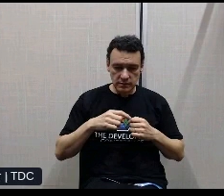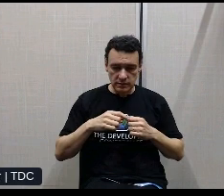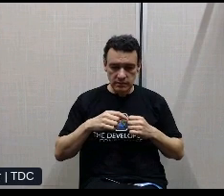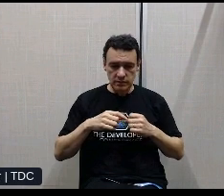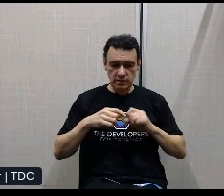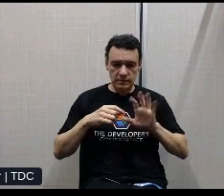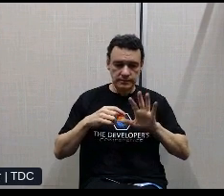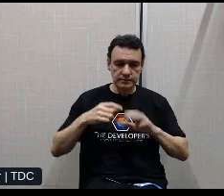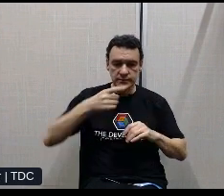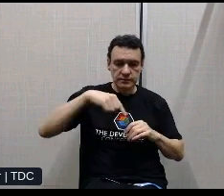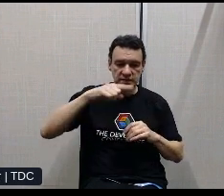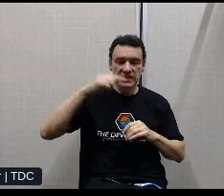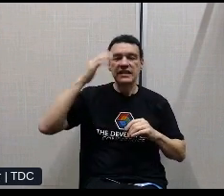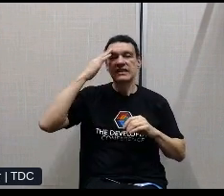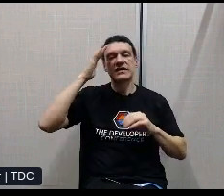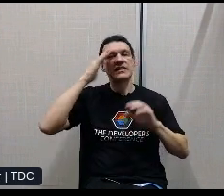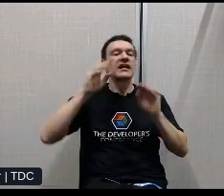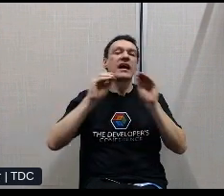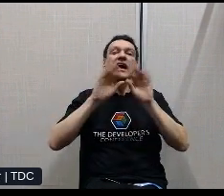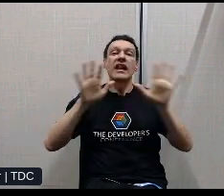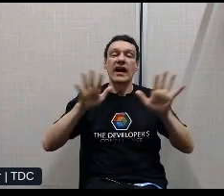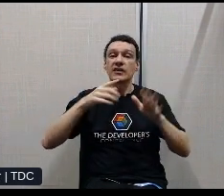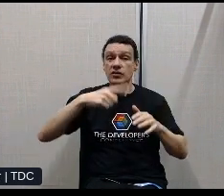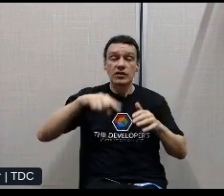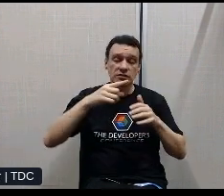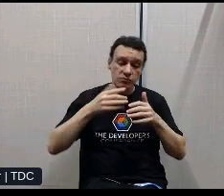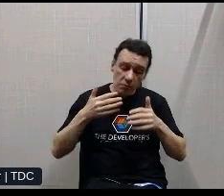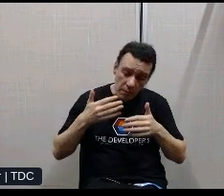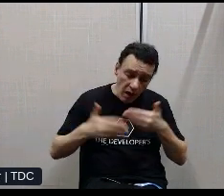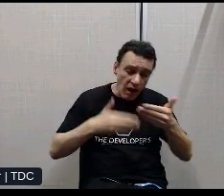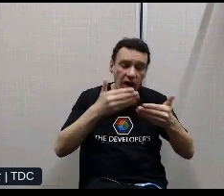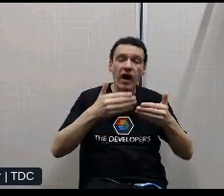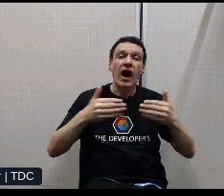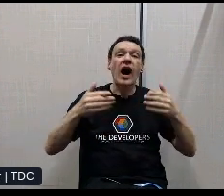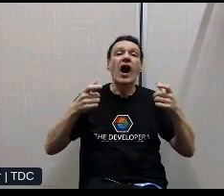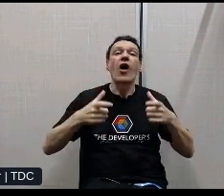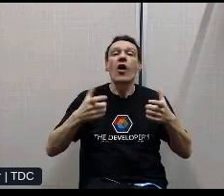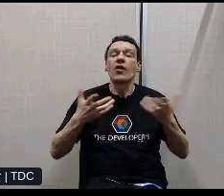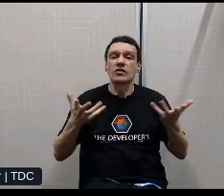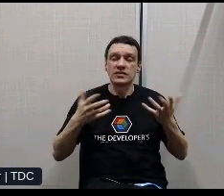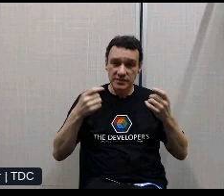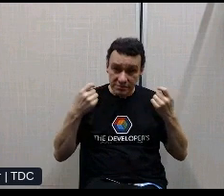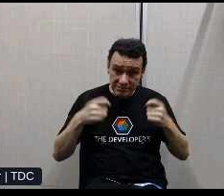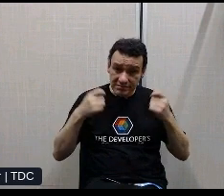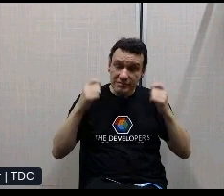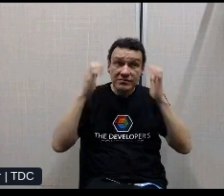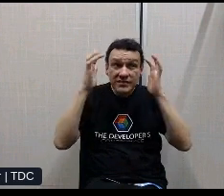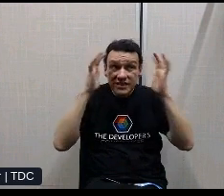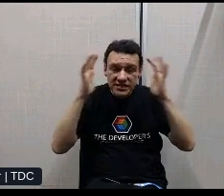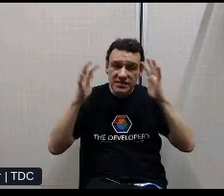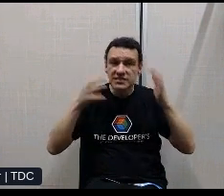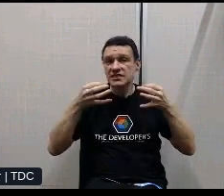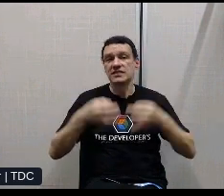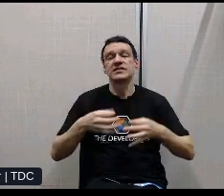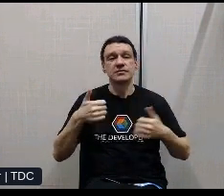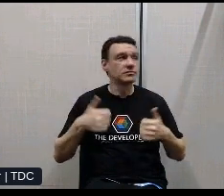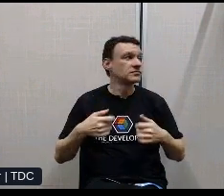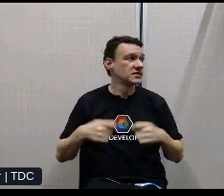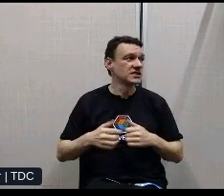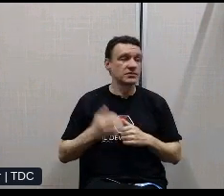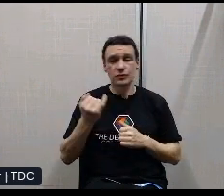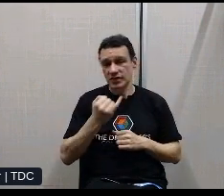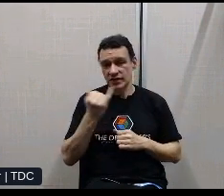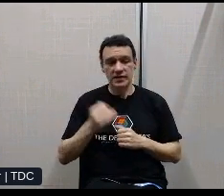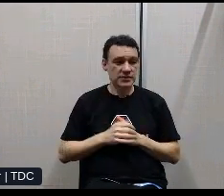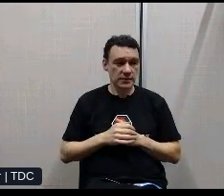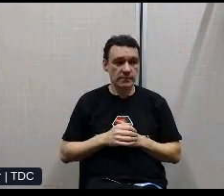para onde podemos alavancar essas ferramentas digitais, para estar lá para eles. Então, veja, a jornada de um